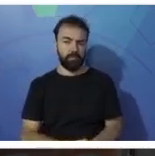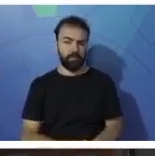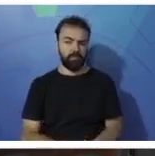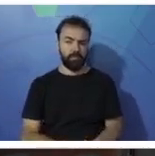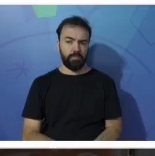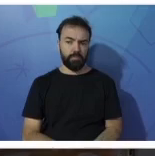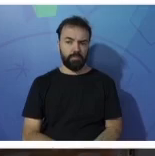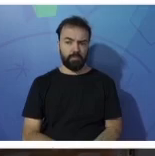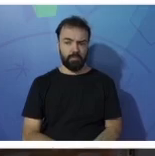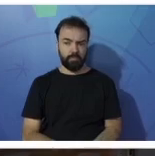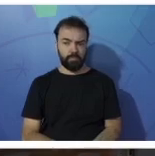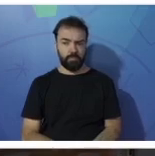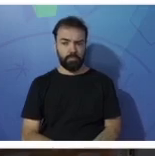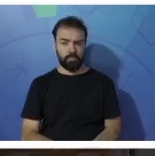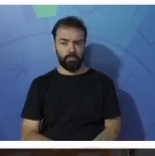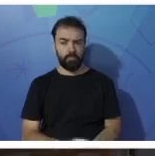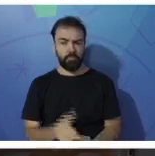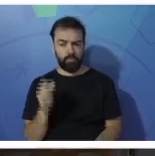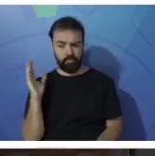carta.